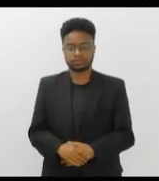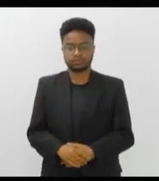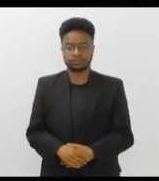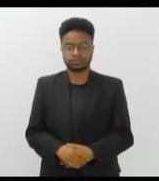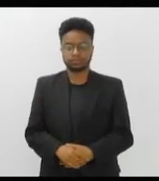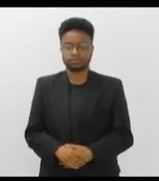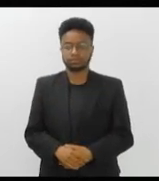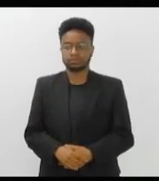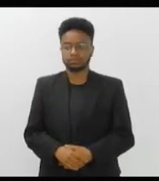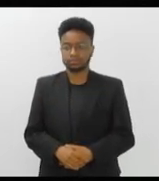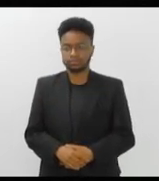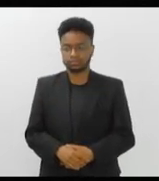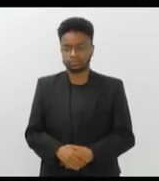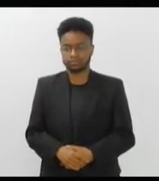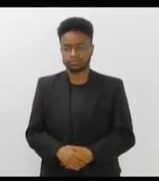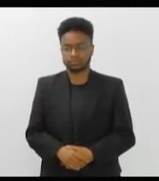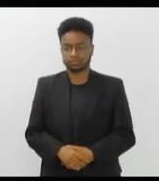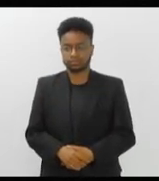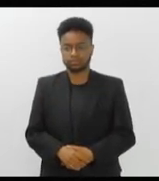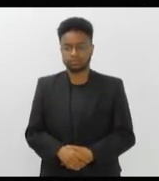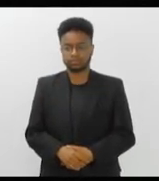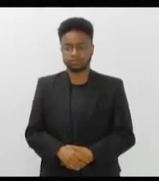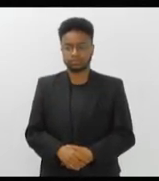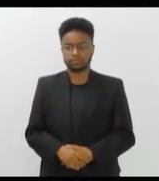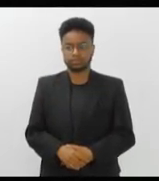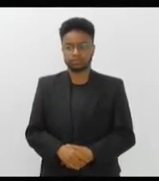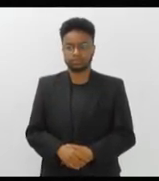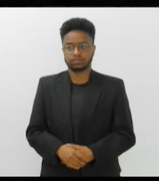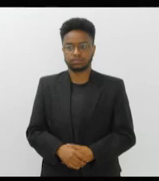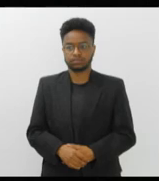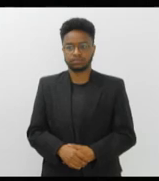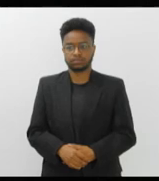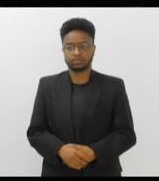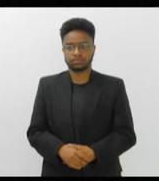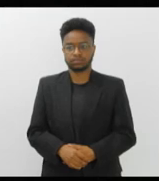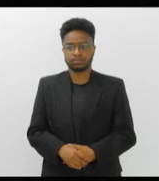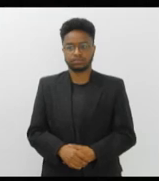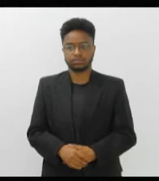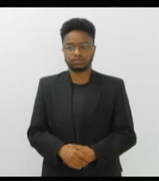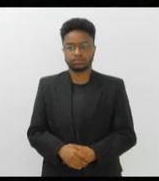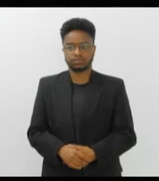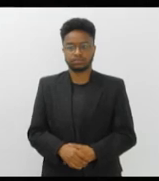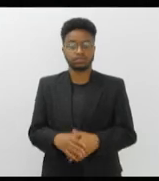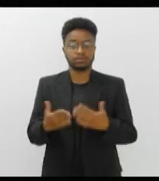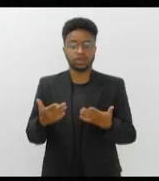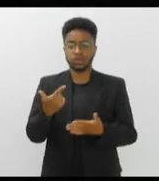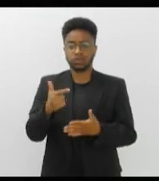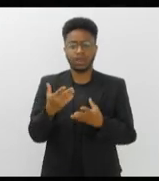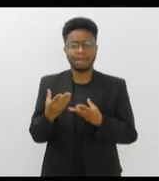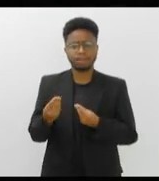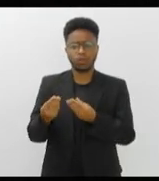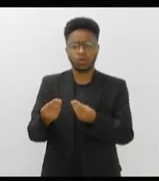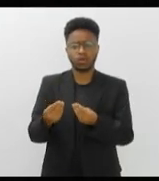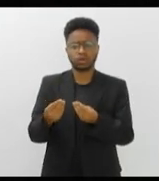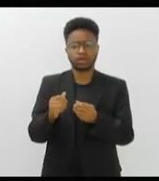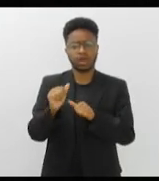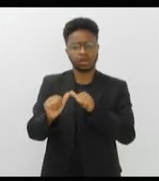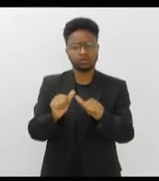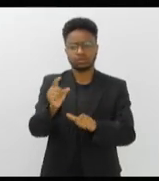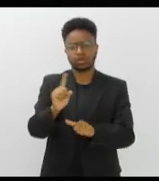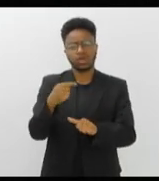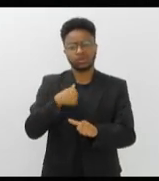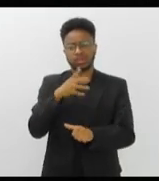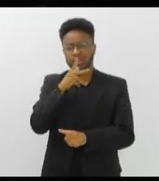parcelamento bom e aí como são muitas as alterações eu tomaria muito